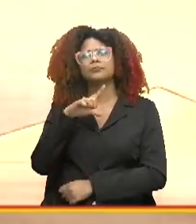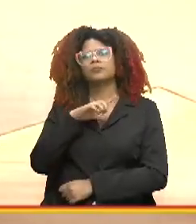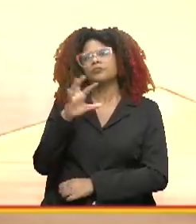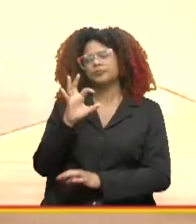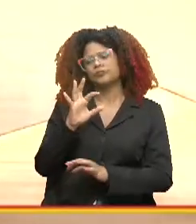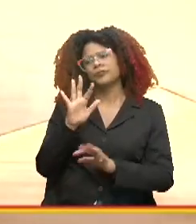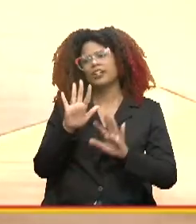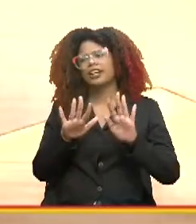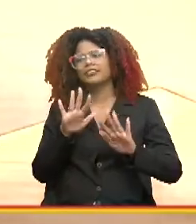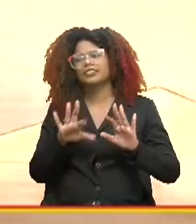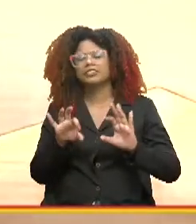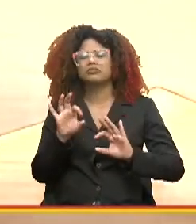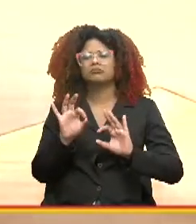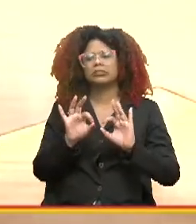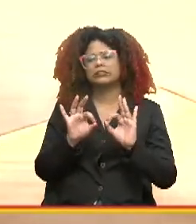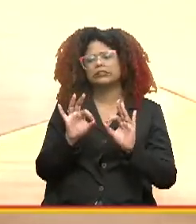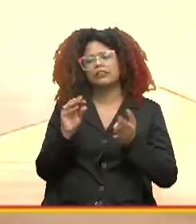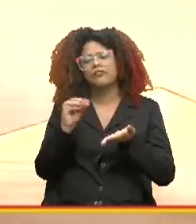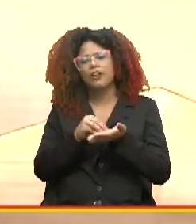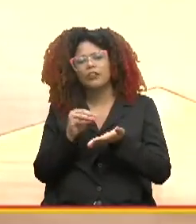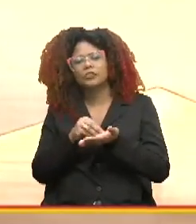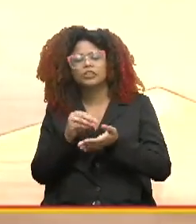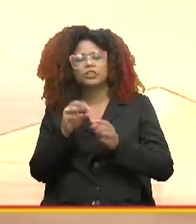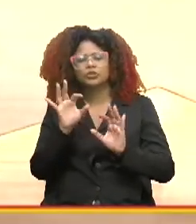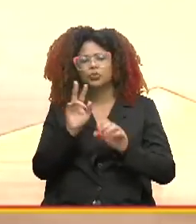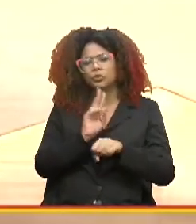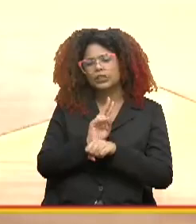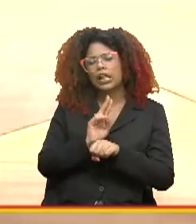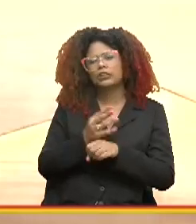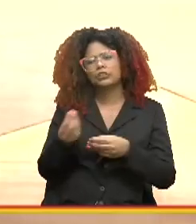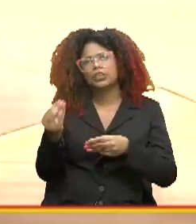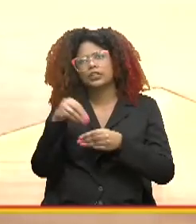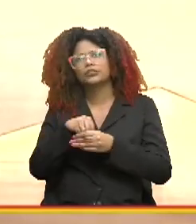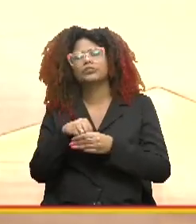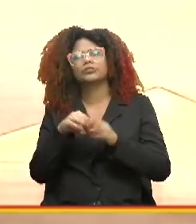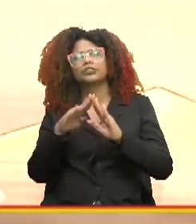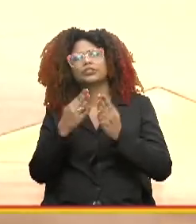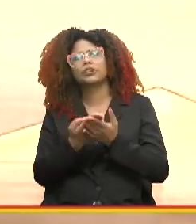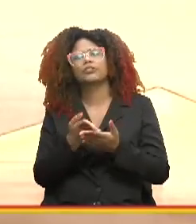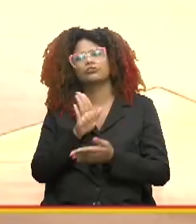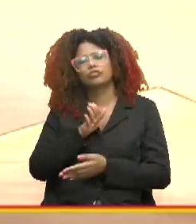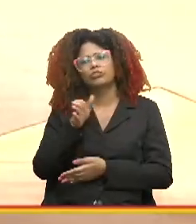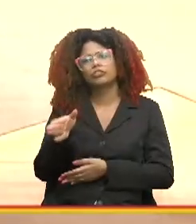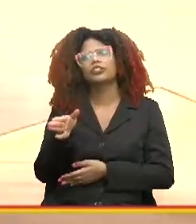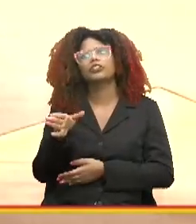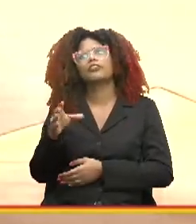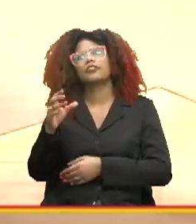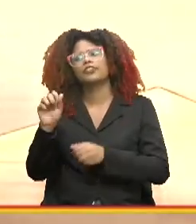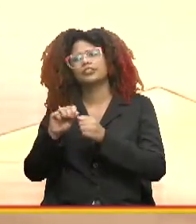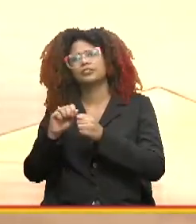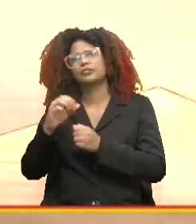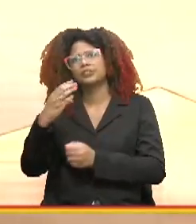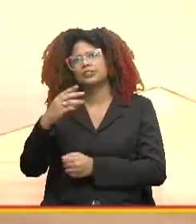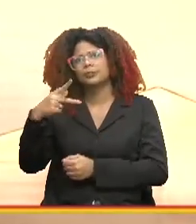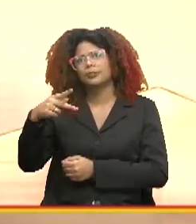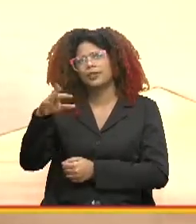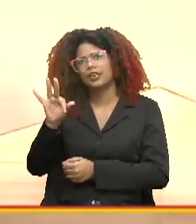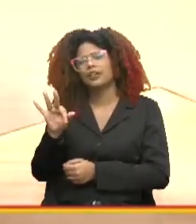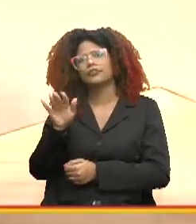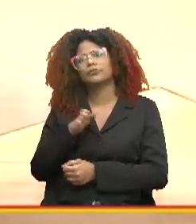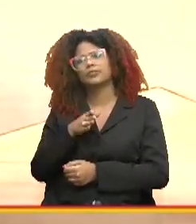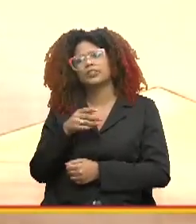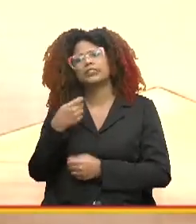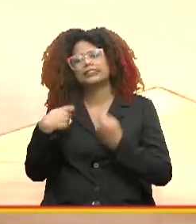da das escolas né dentro quando eu fui fazer o cpf dele que foi no tudo fácil também eu tive que ir na receita